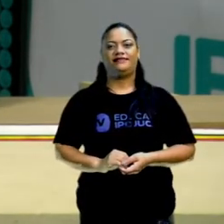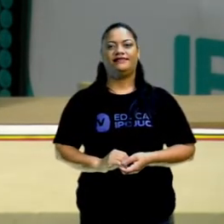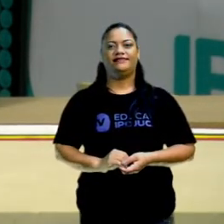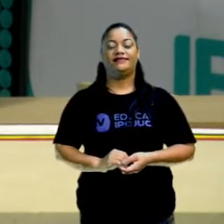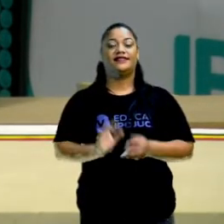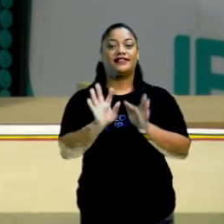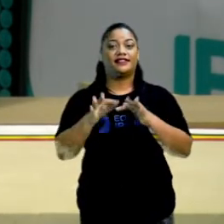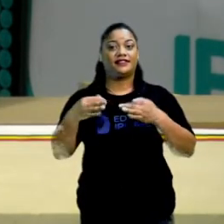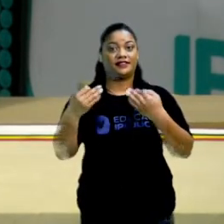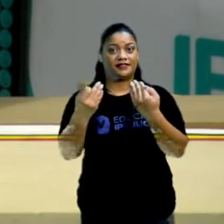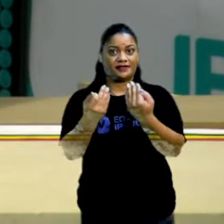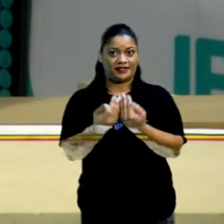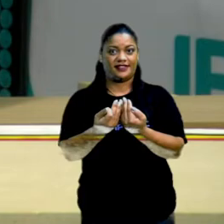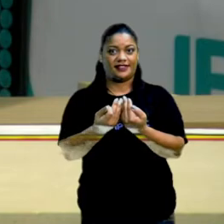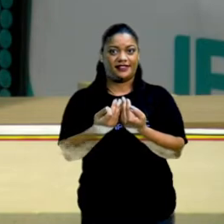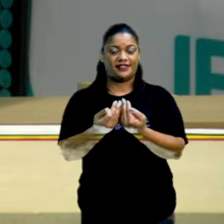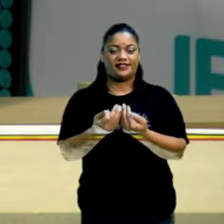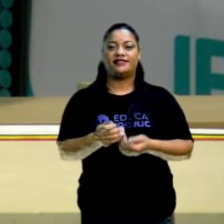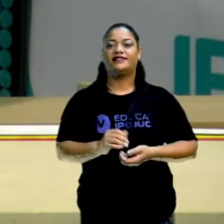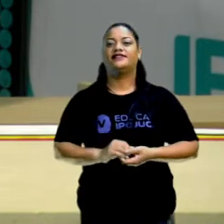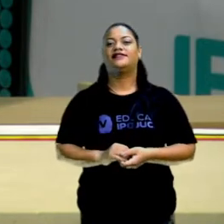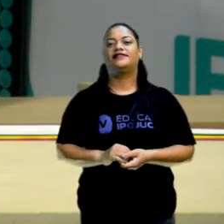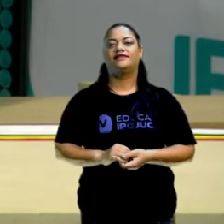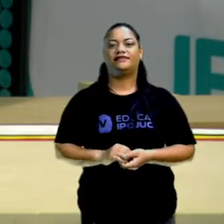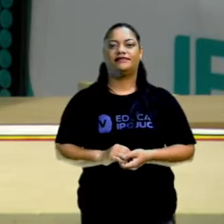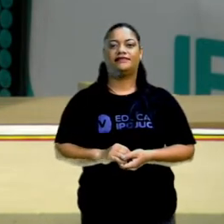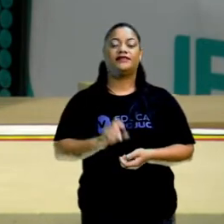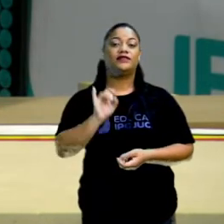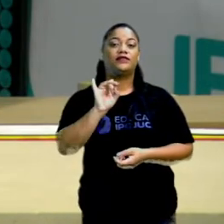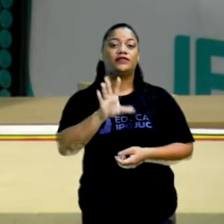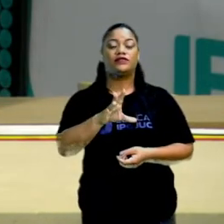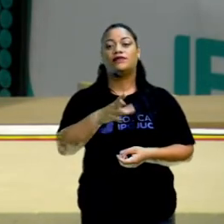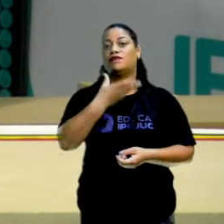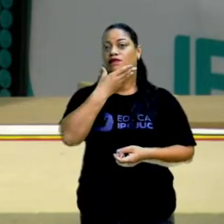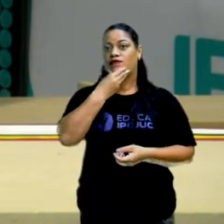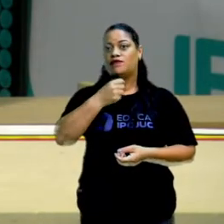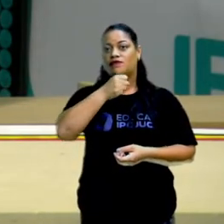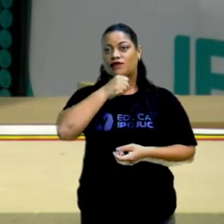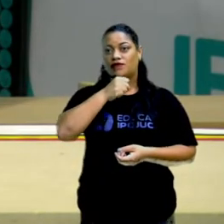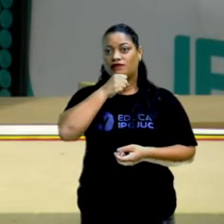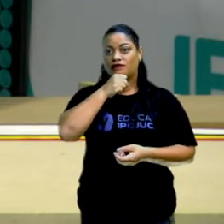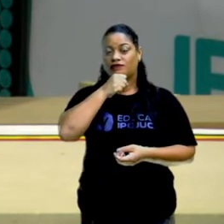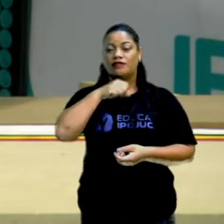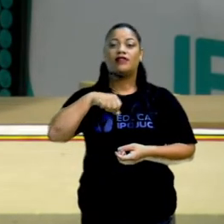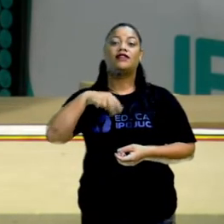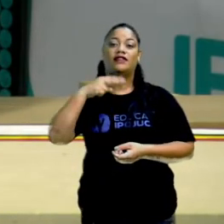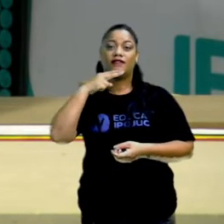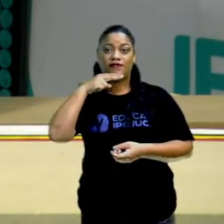Há famílias em que só o vovô e os netos.